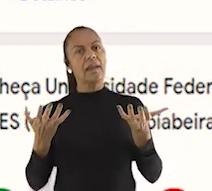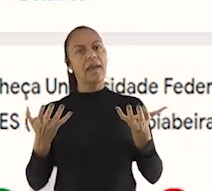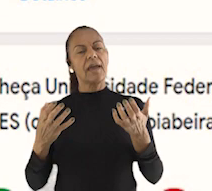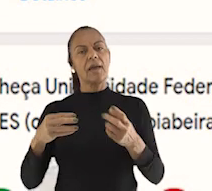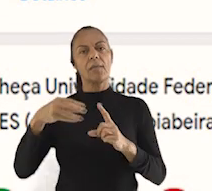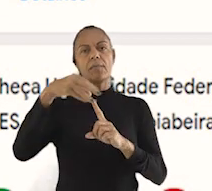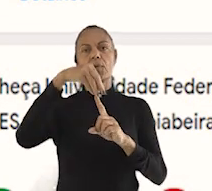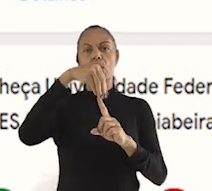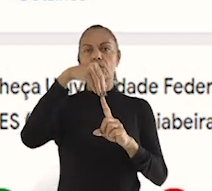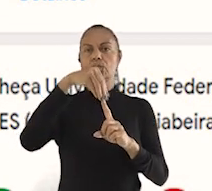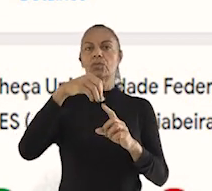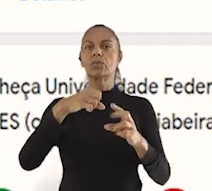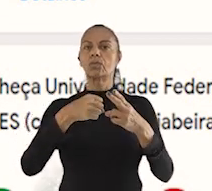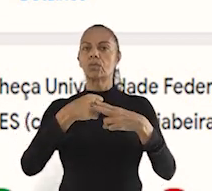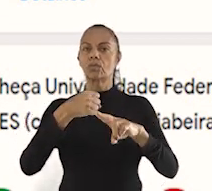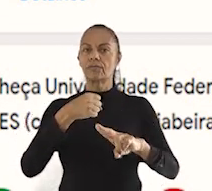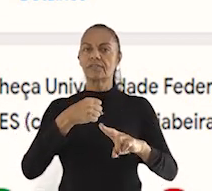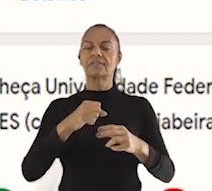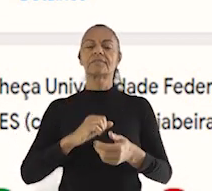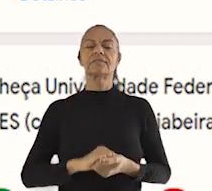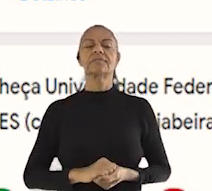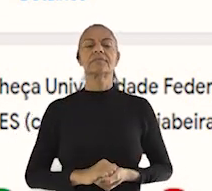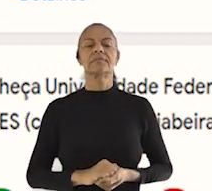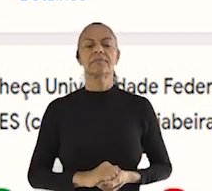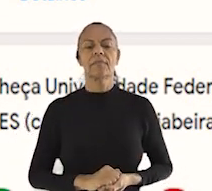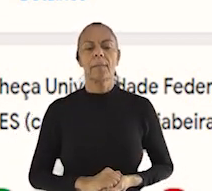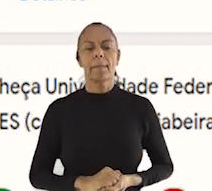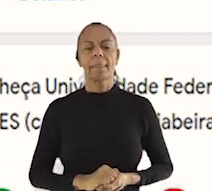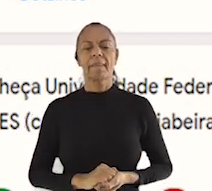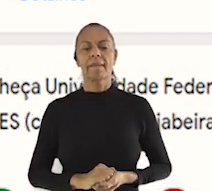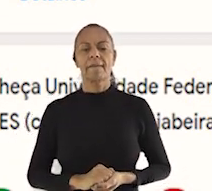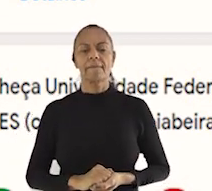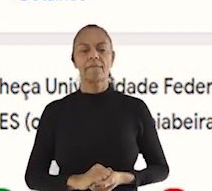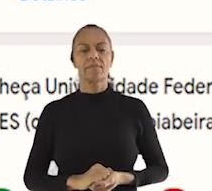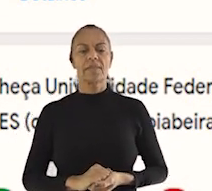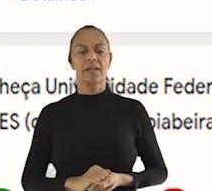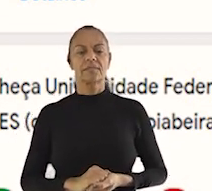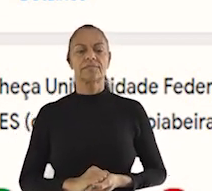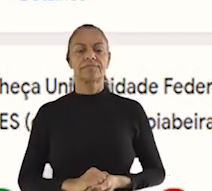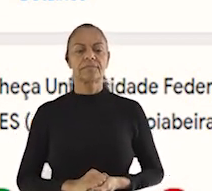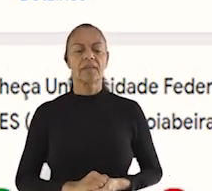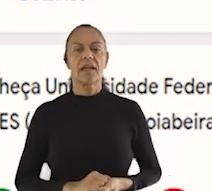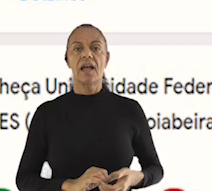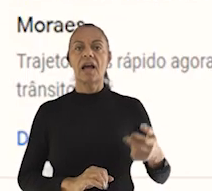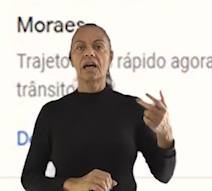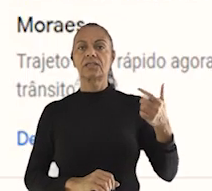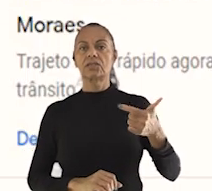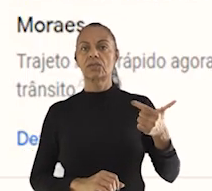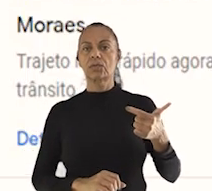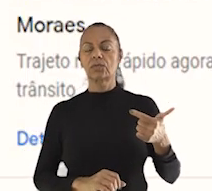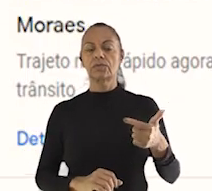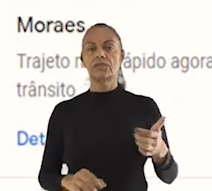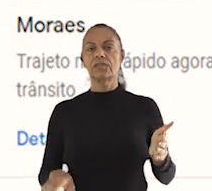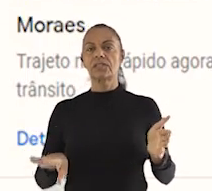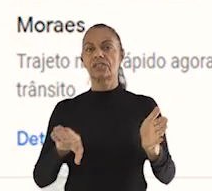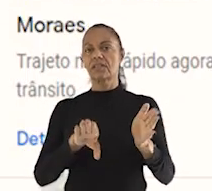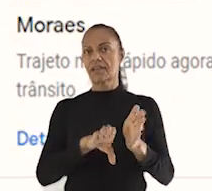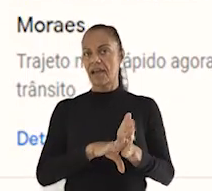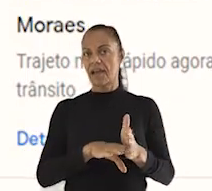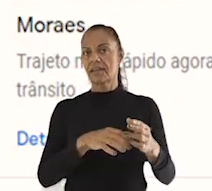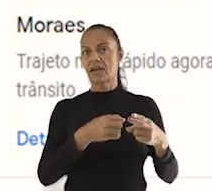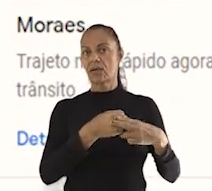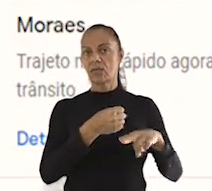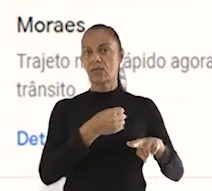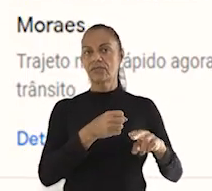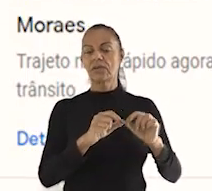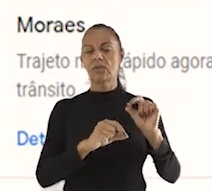podem observar o percurso através de uma imagem criada pelo GPS do Google Maps. A segunda forma